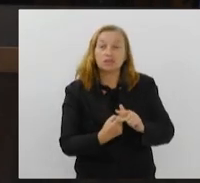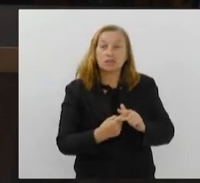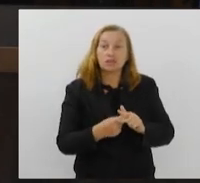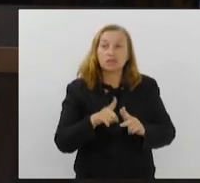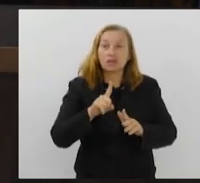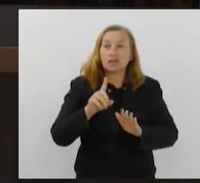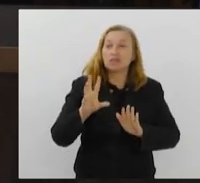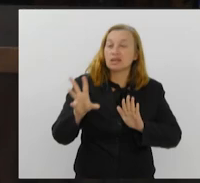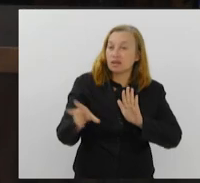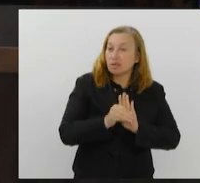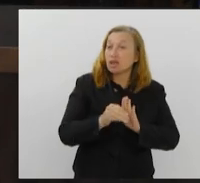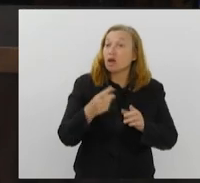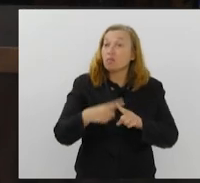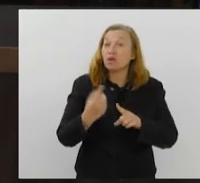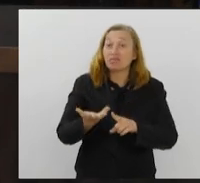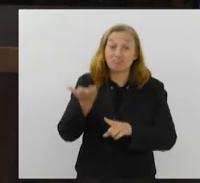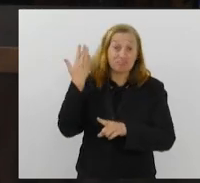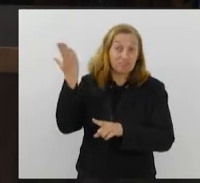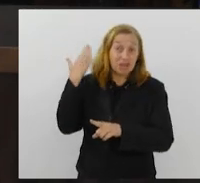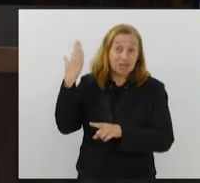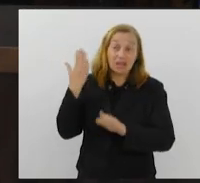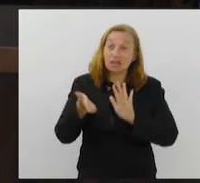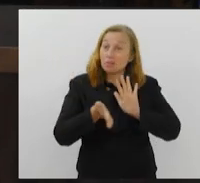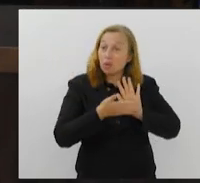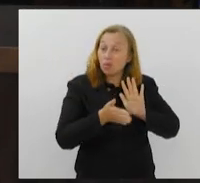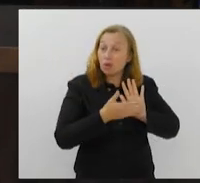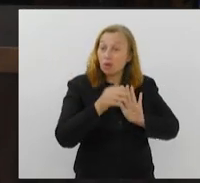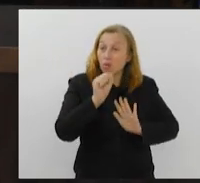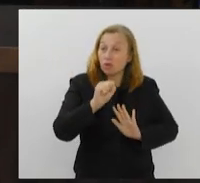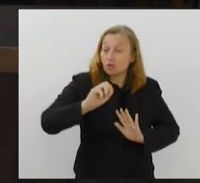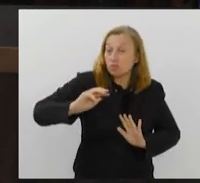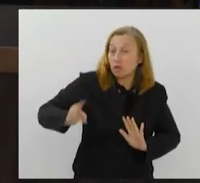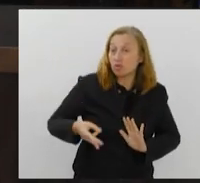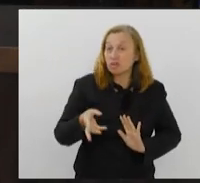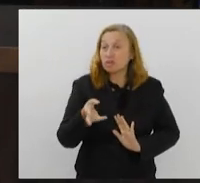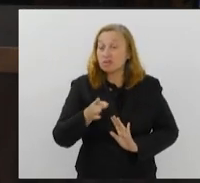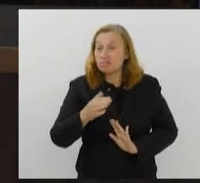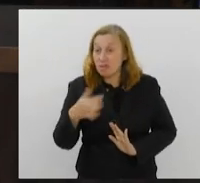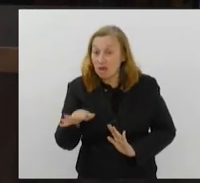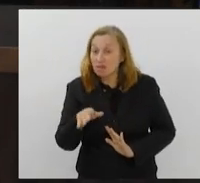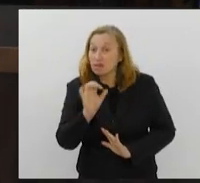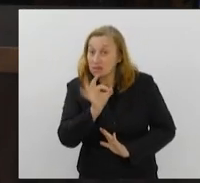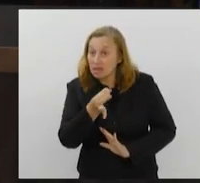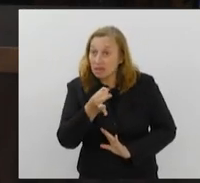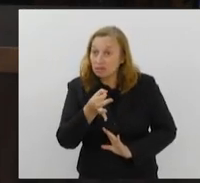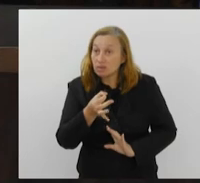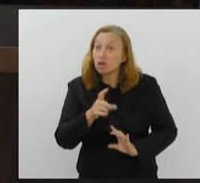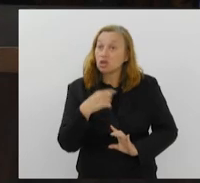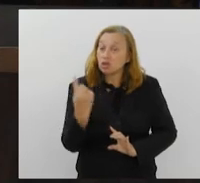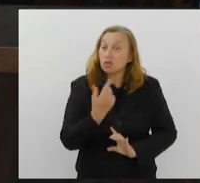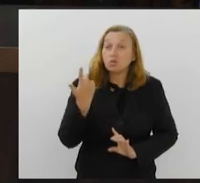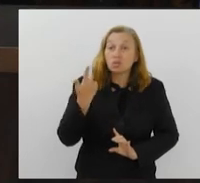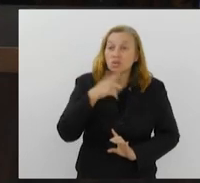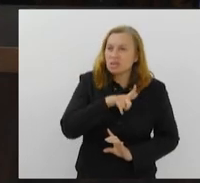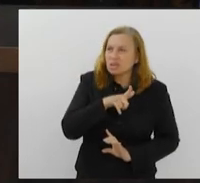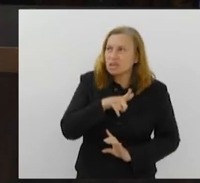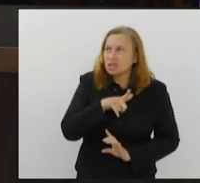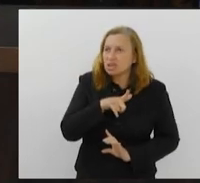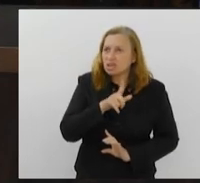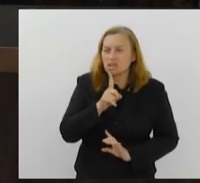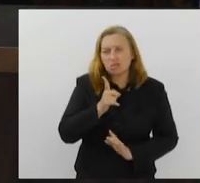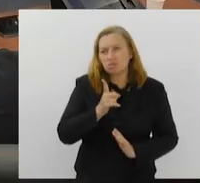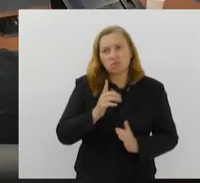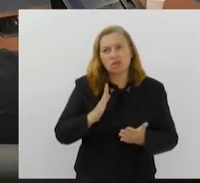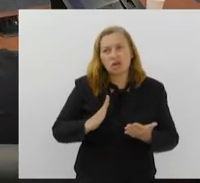emenda impositiva, porque na época nós propomos a 8 milhões e meio, certo? E nós conseguimos, né, não conseguimos aprovar